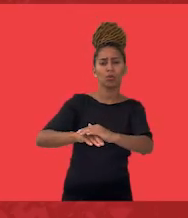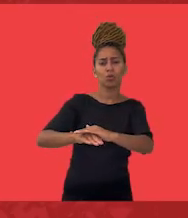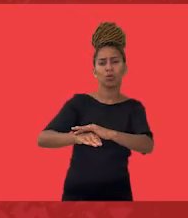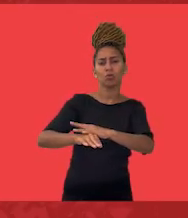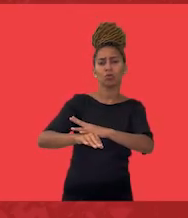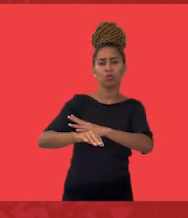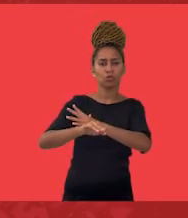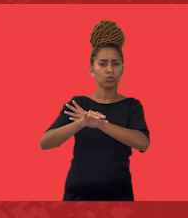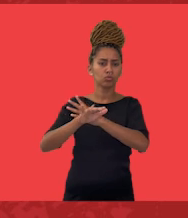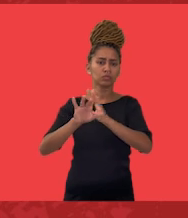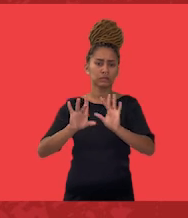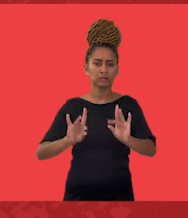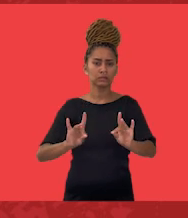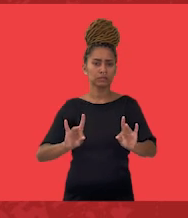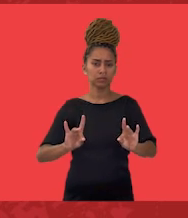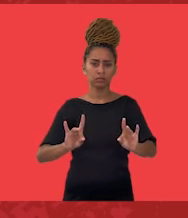Silêncio.